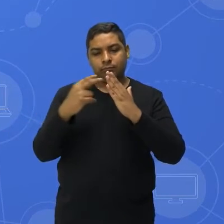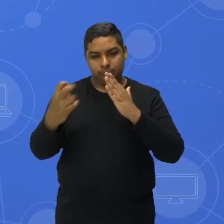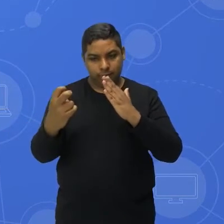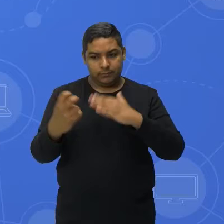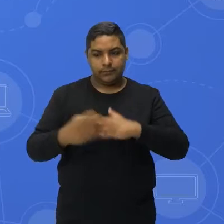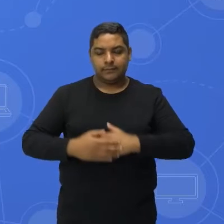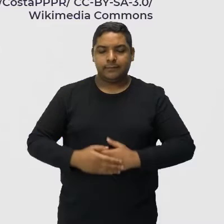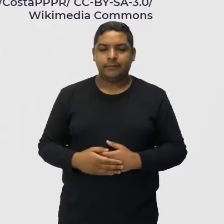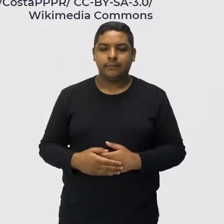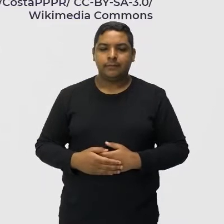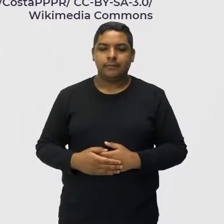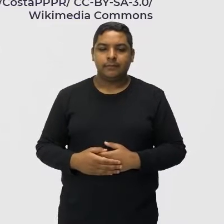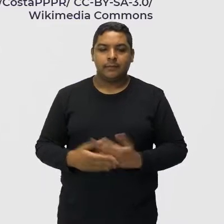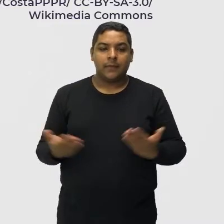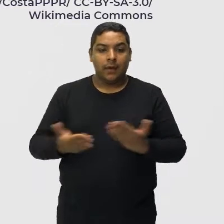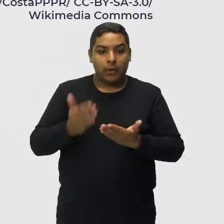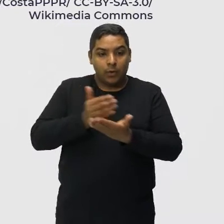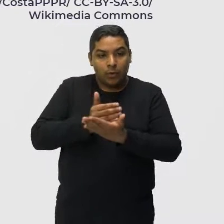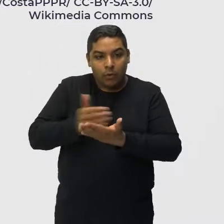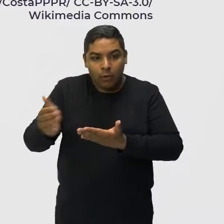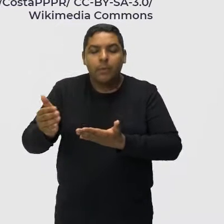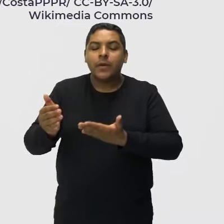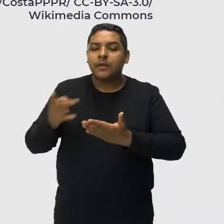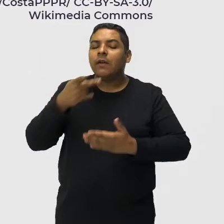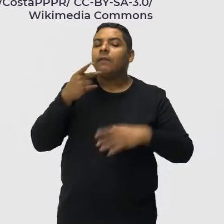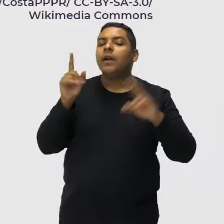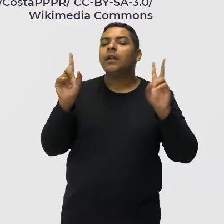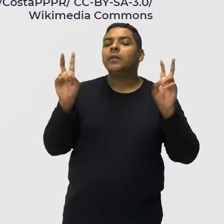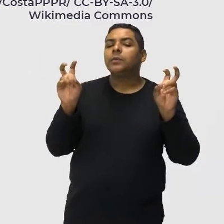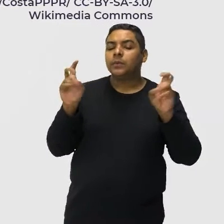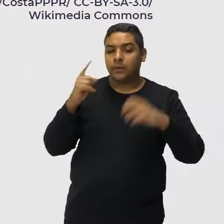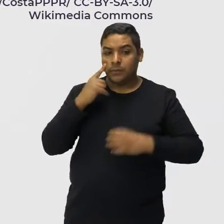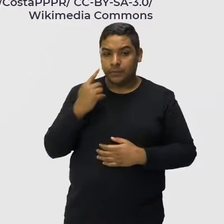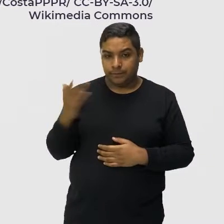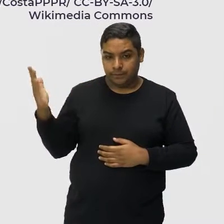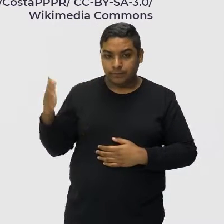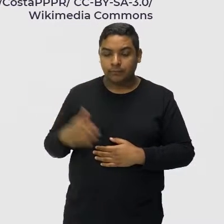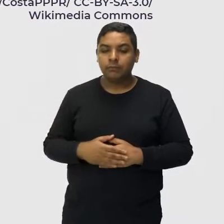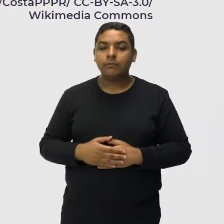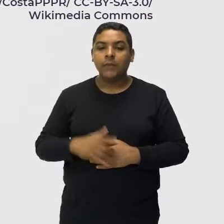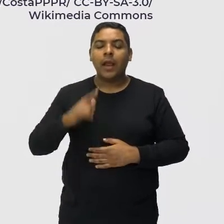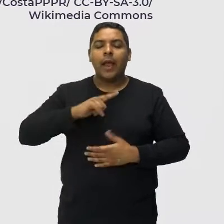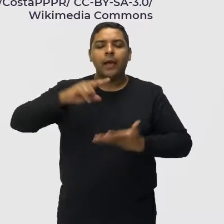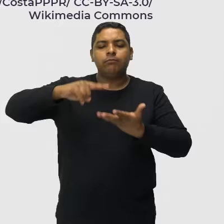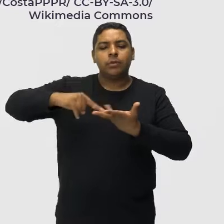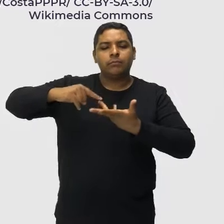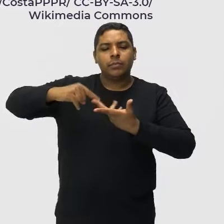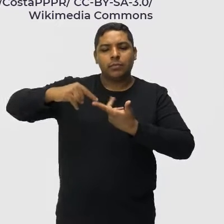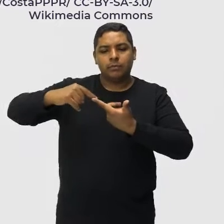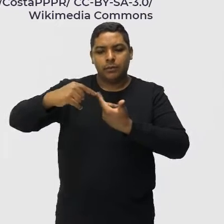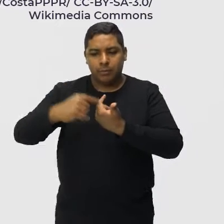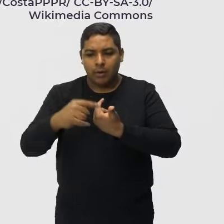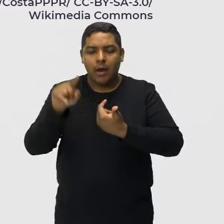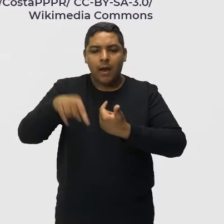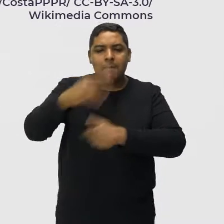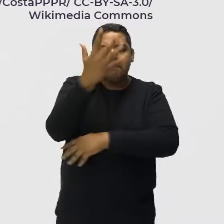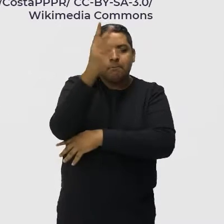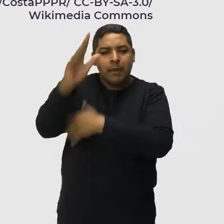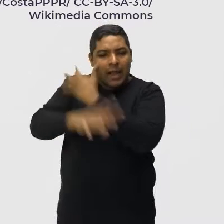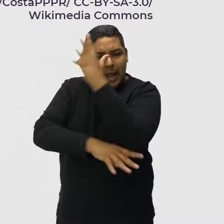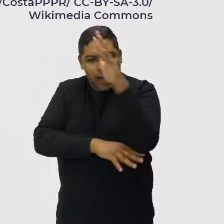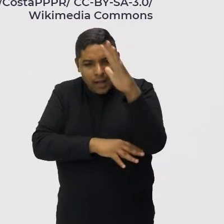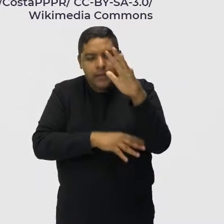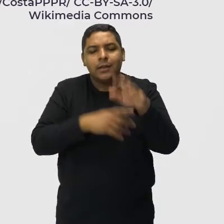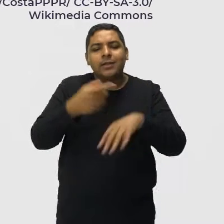bom? Então, vamos começar a aula de hoje falando um pouquinho de algumas propriedades, tá? De umas plantas medicinais que a